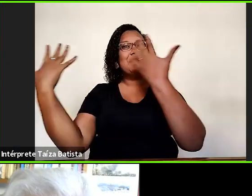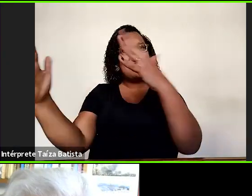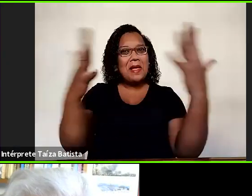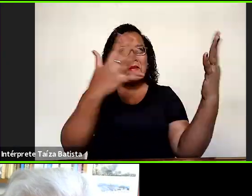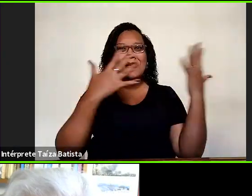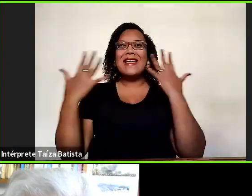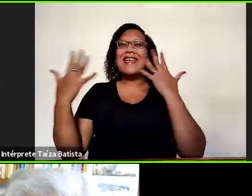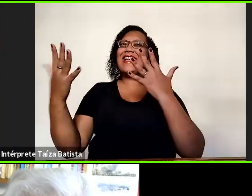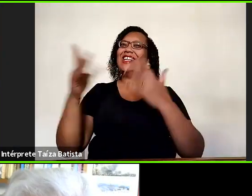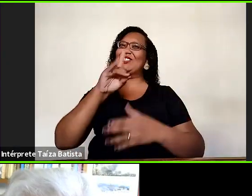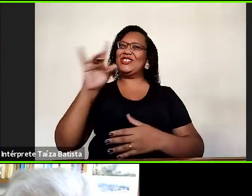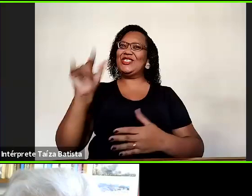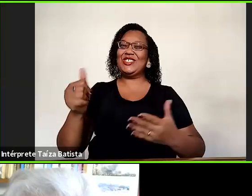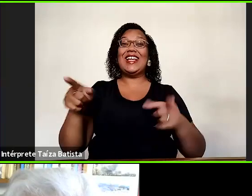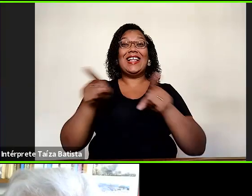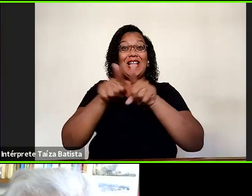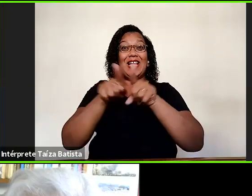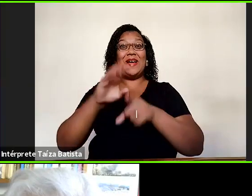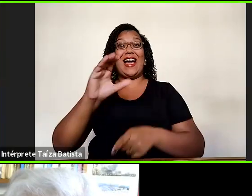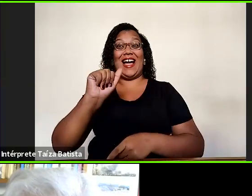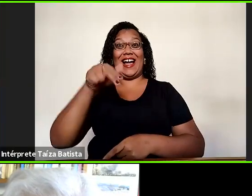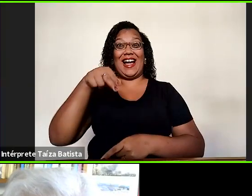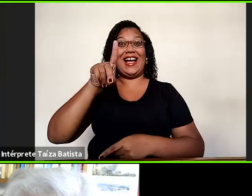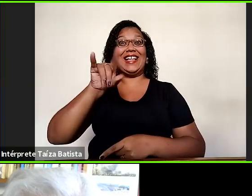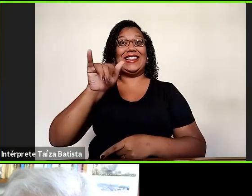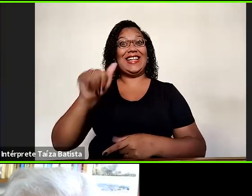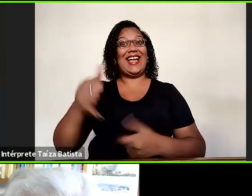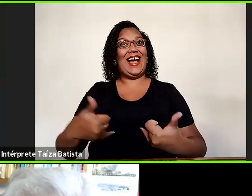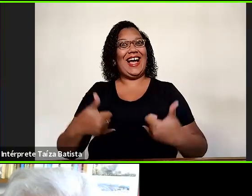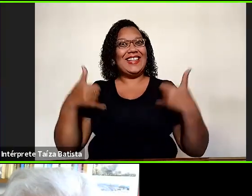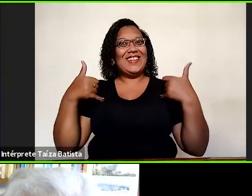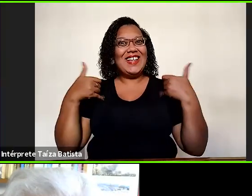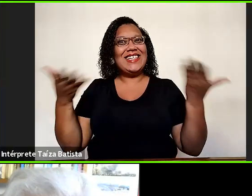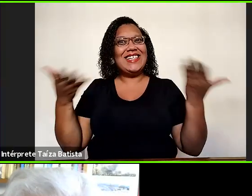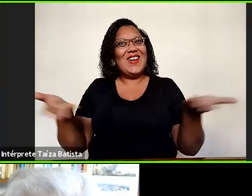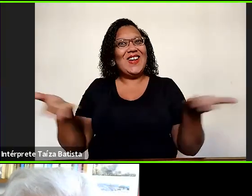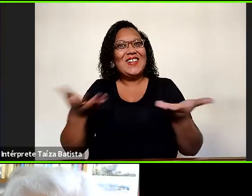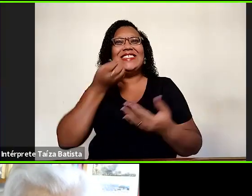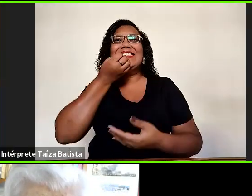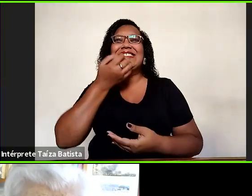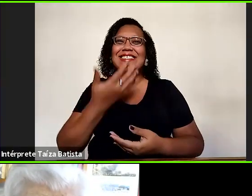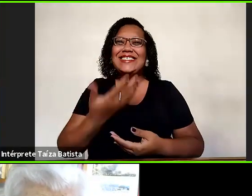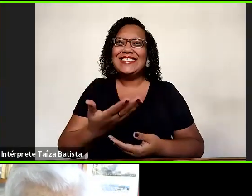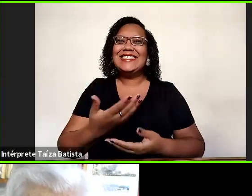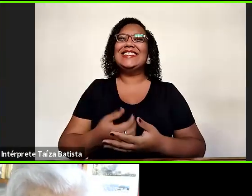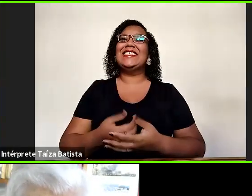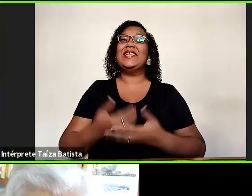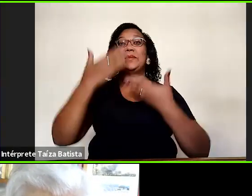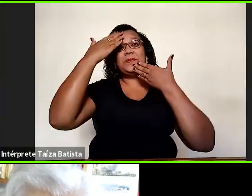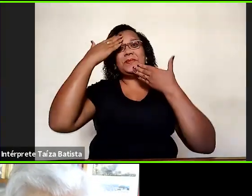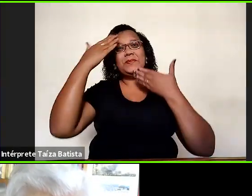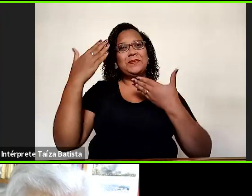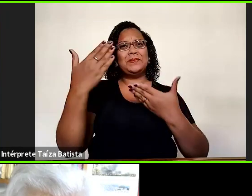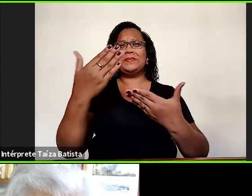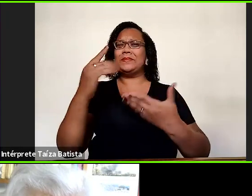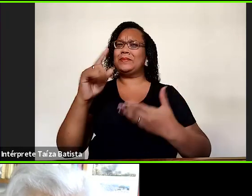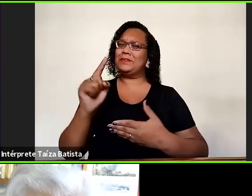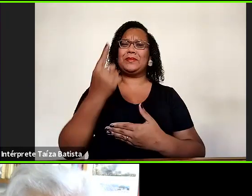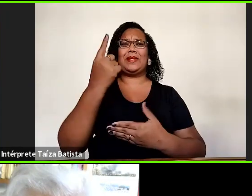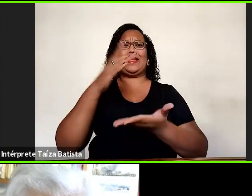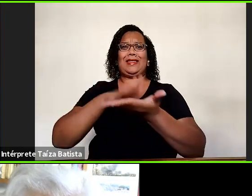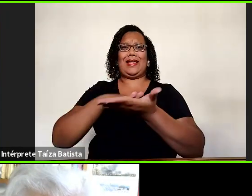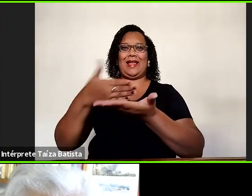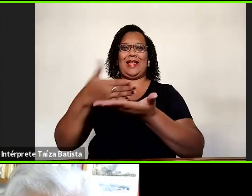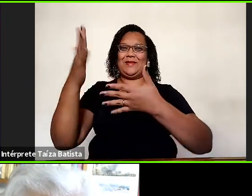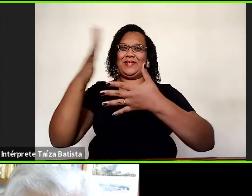dia, parabéns à Cândida pelo aniversário, que bom que ela está aqui conosco, e agradecer primeiro os intérpretes, tá? Os intérpretes de Libras,